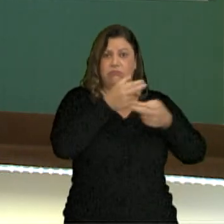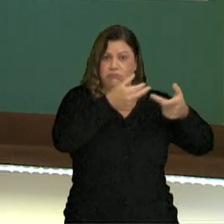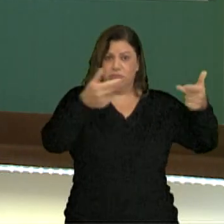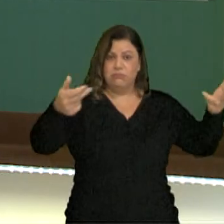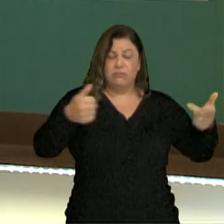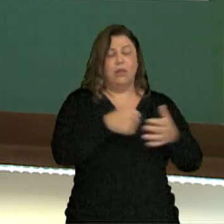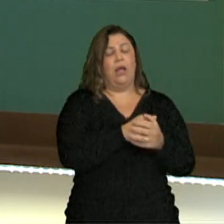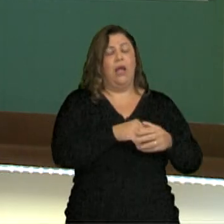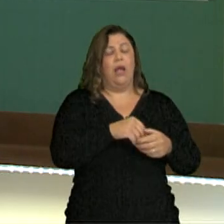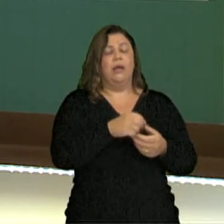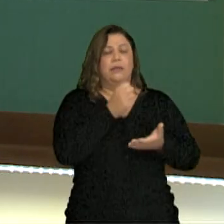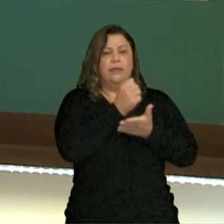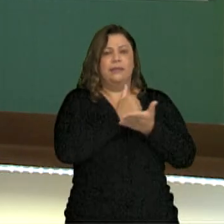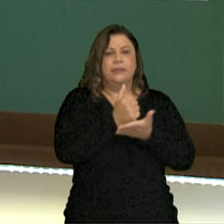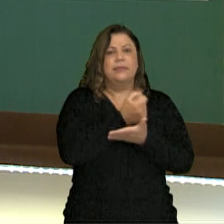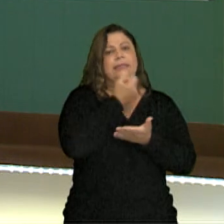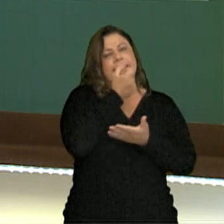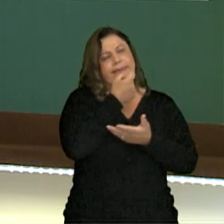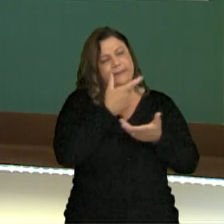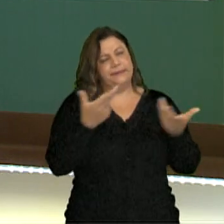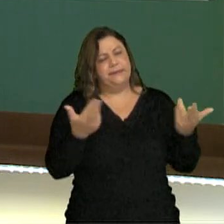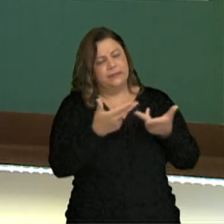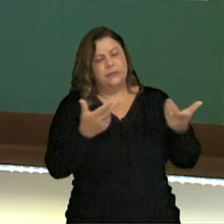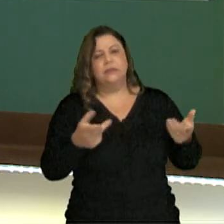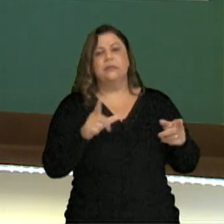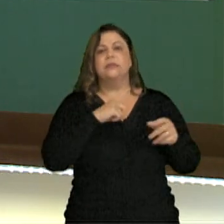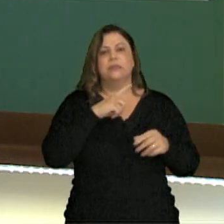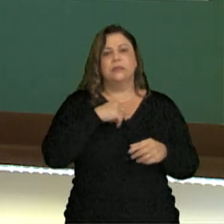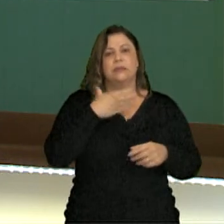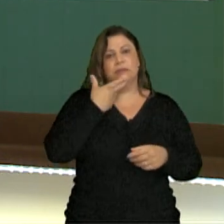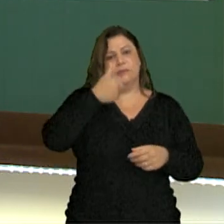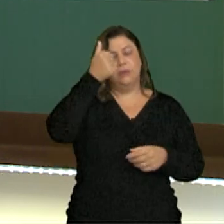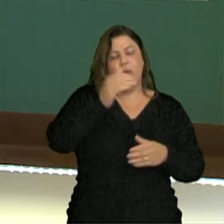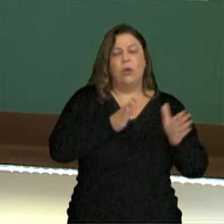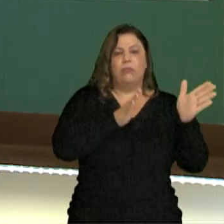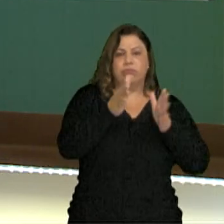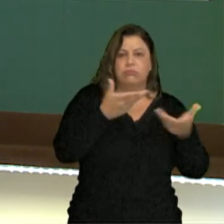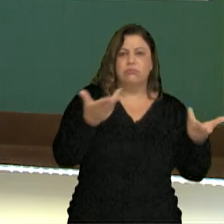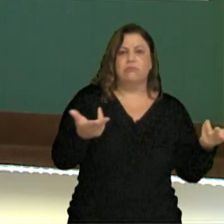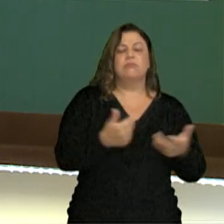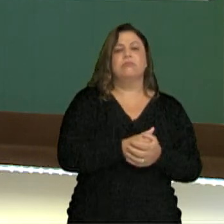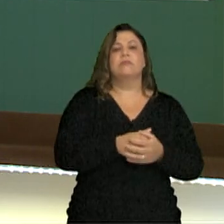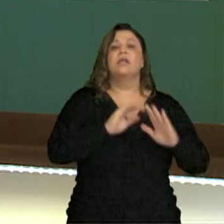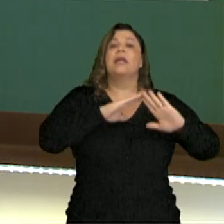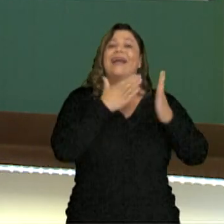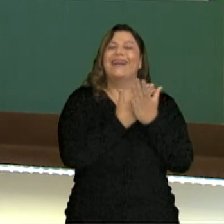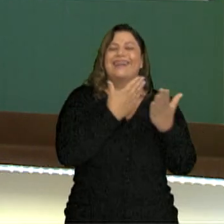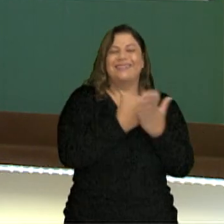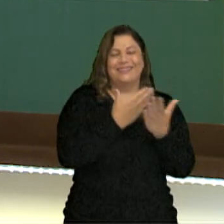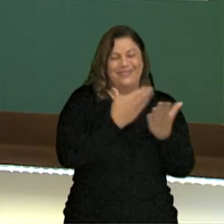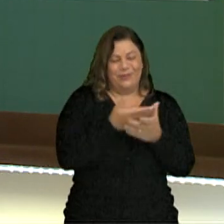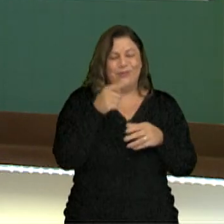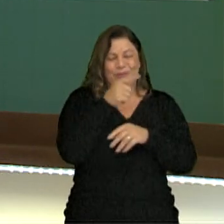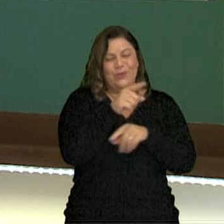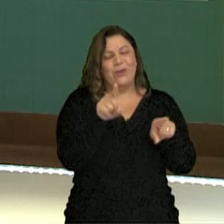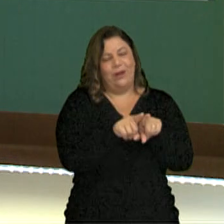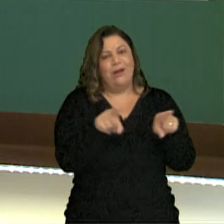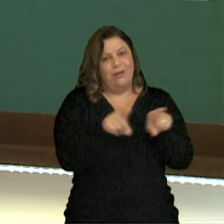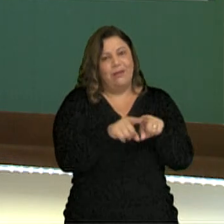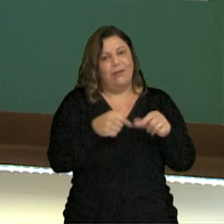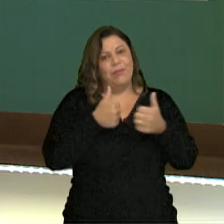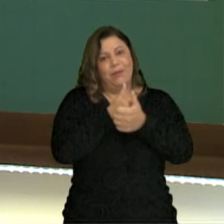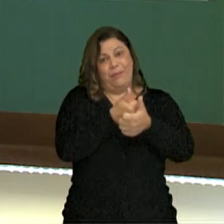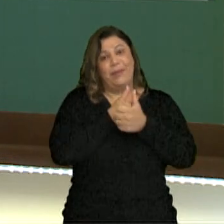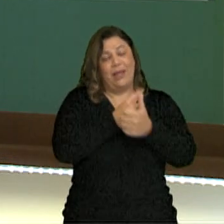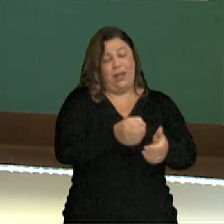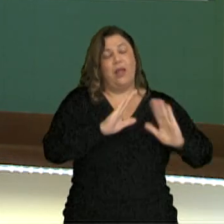tem uma farmácia que pode atender. Serviço de educação, oxa, meus filhos não têm escola perto, então vou morar perto de um